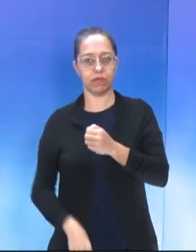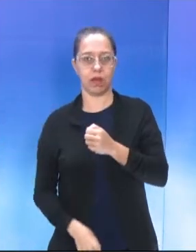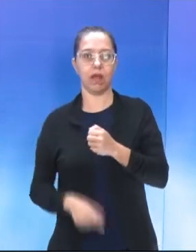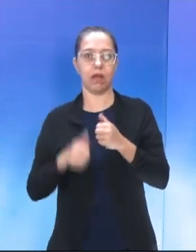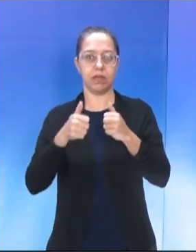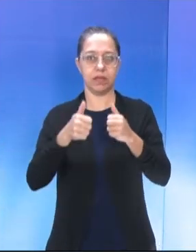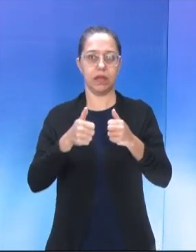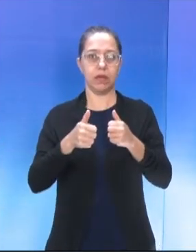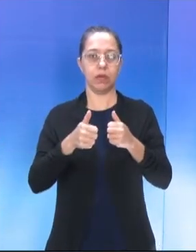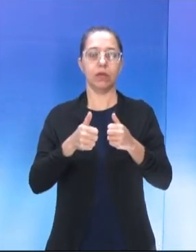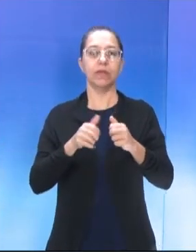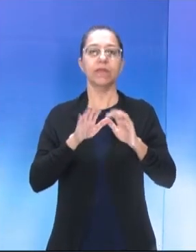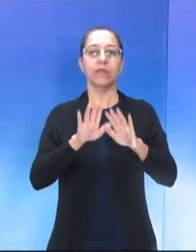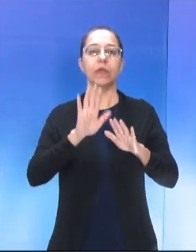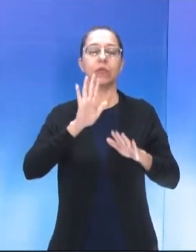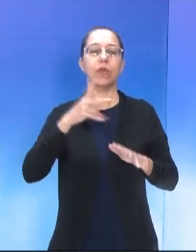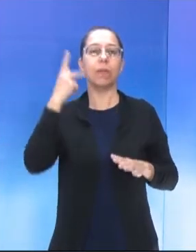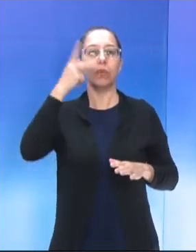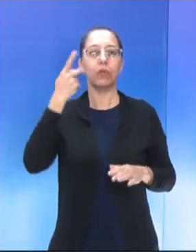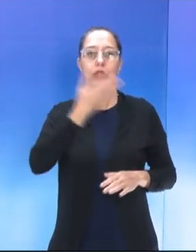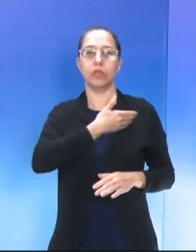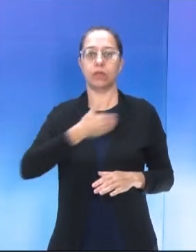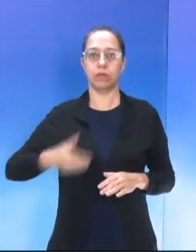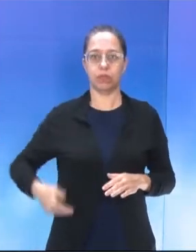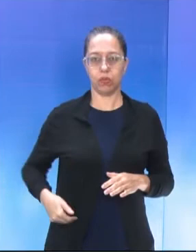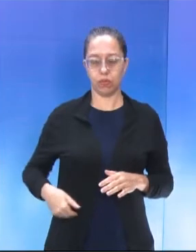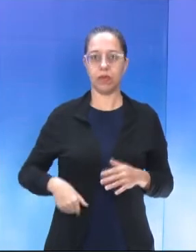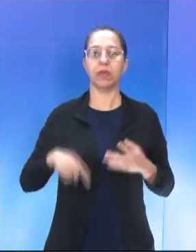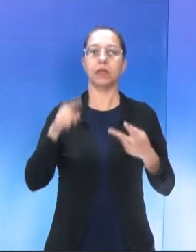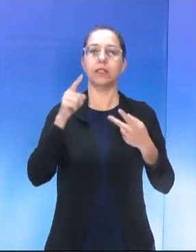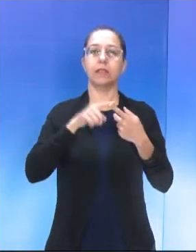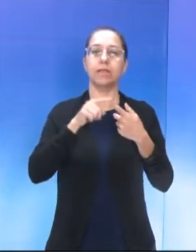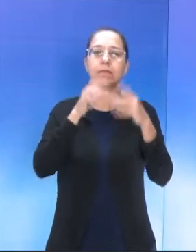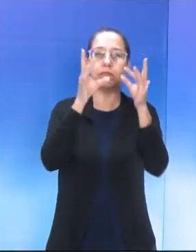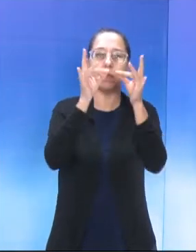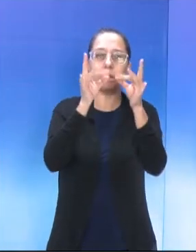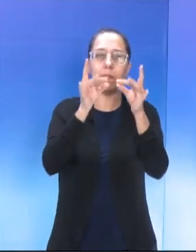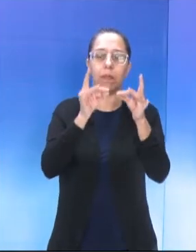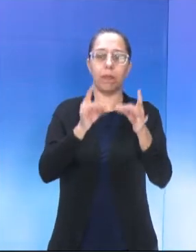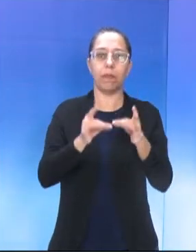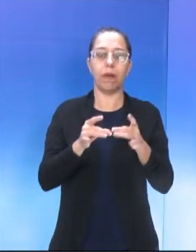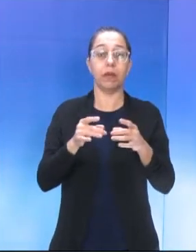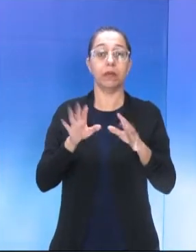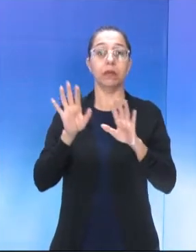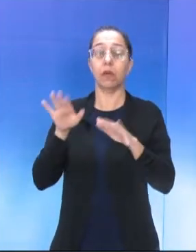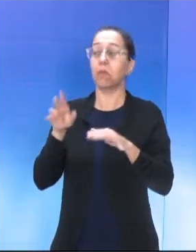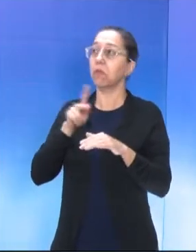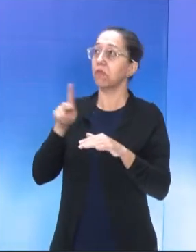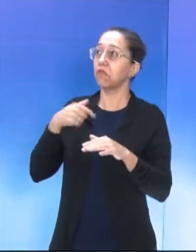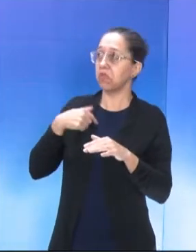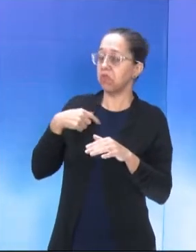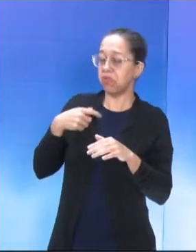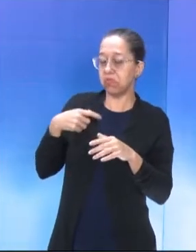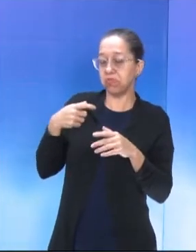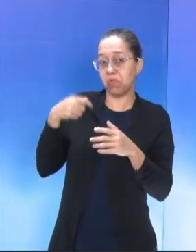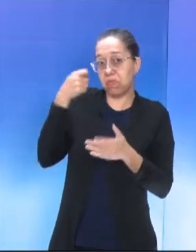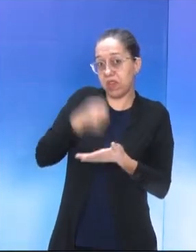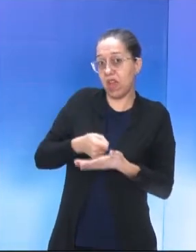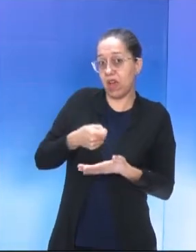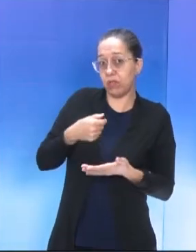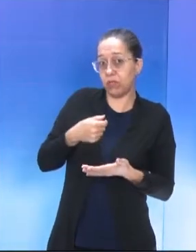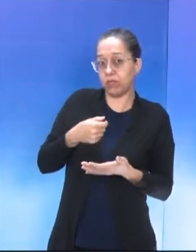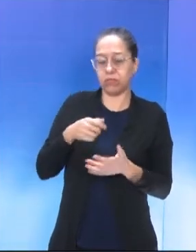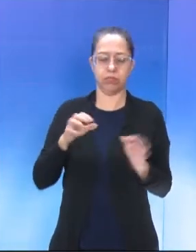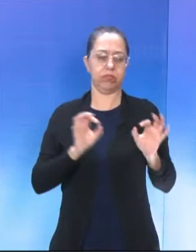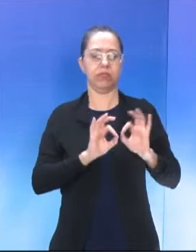já tínhamos falado de políticas públicas, que seria um argumento. Professor, eu sou obrigado a usar esse argumento? Não, você não é obrigado a nada,